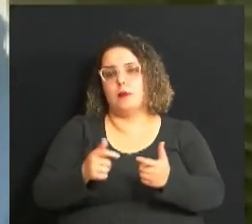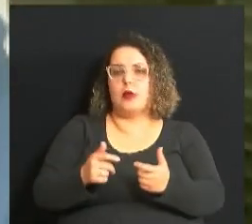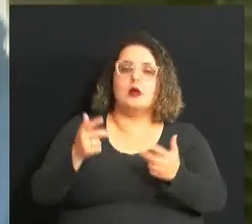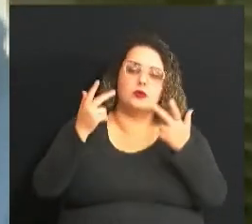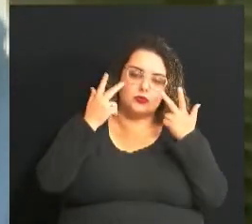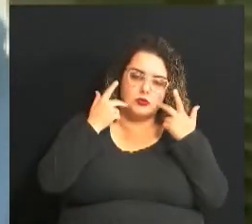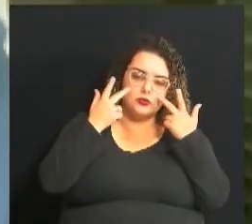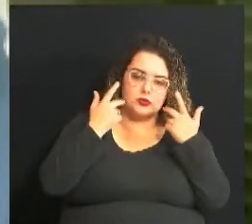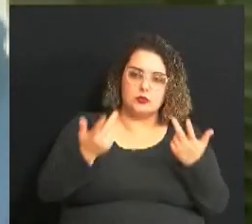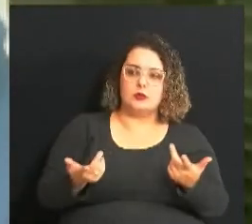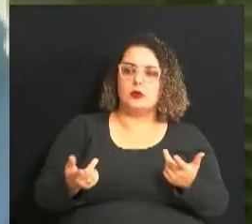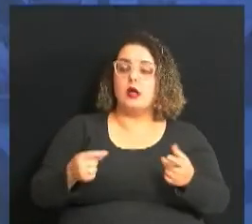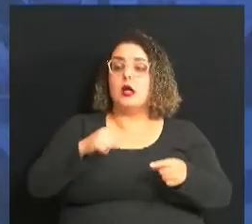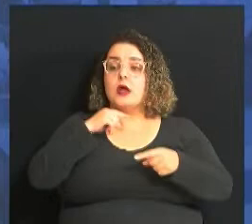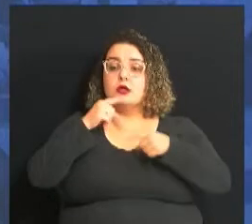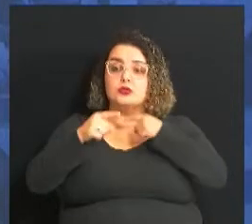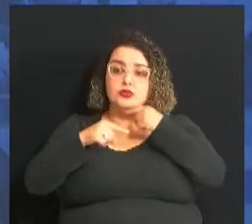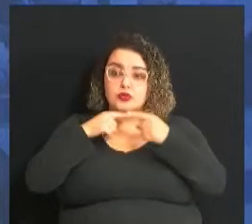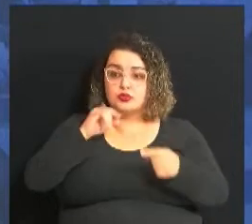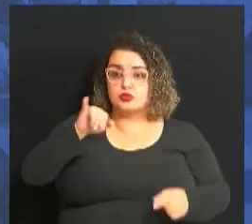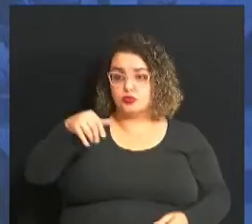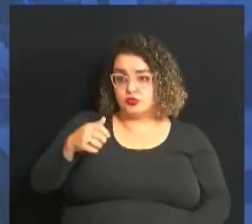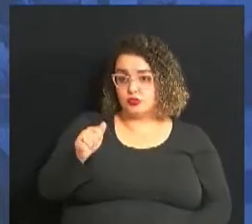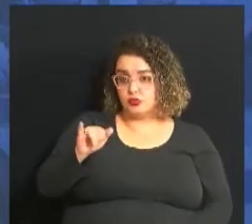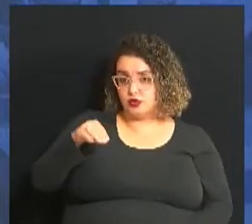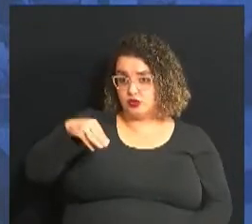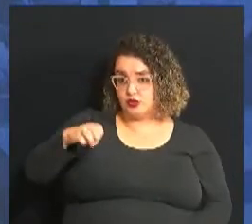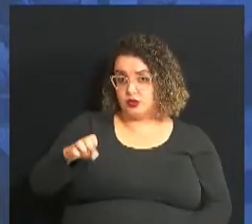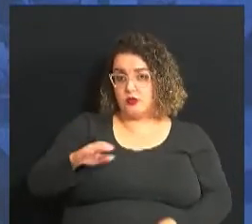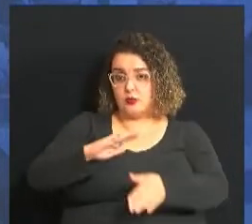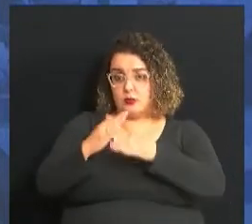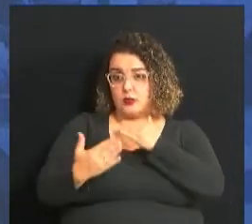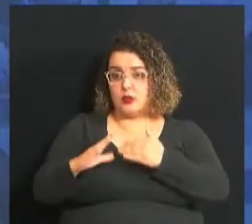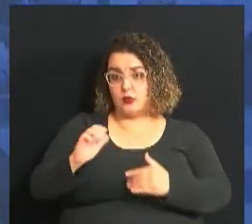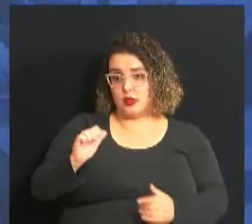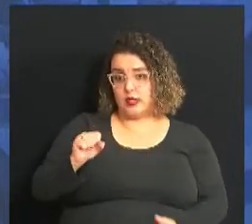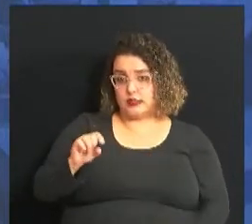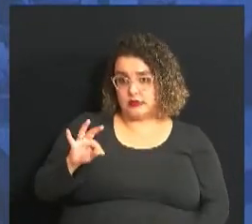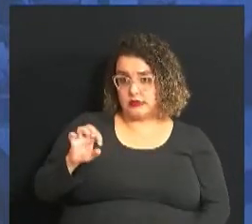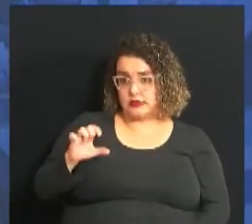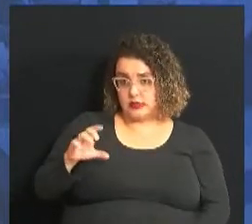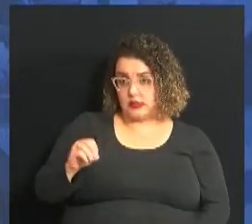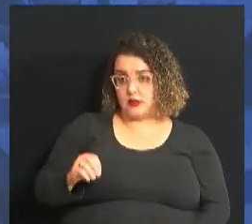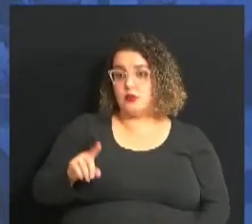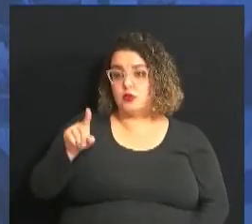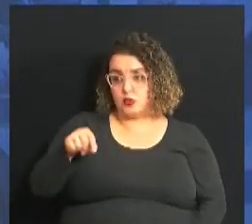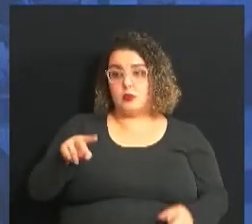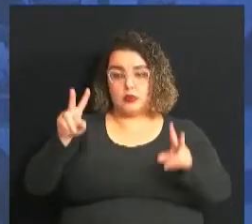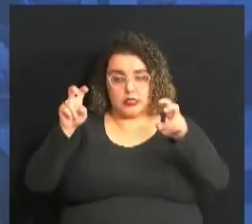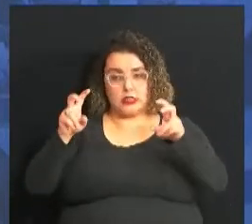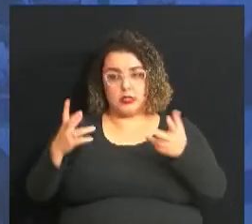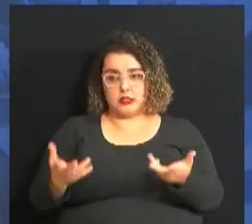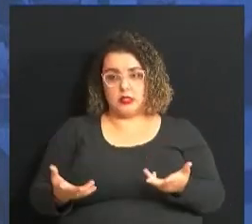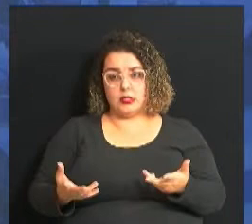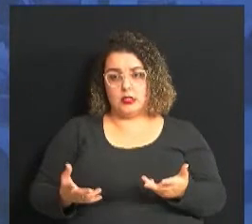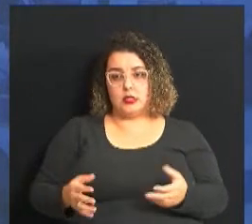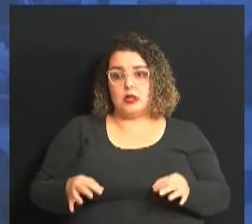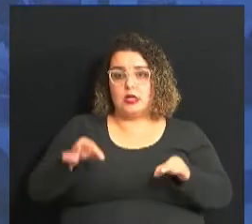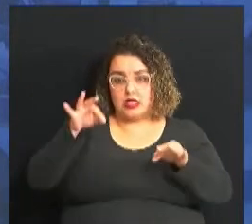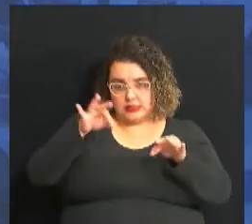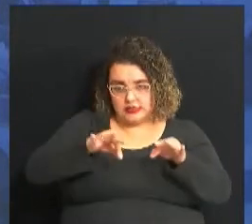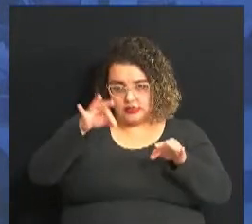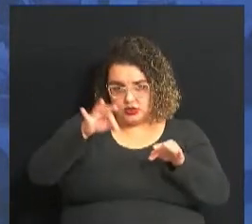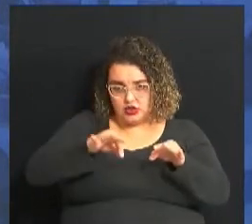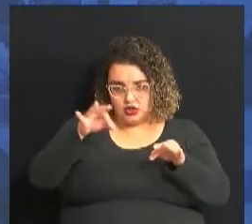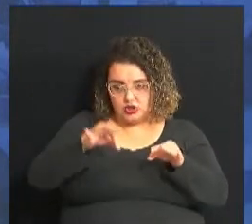Essa dúvida aqui do Jaime do bairro Castelo aqui de Campinas sobre esse assunto. Esses chás naturais